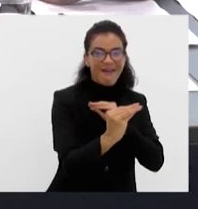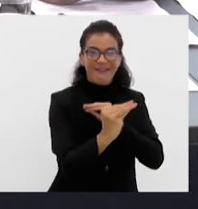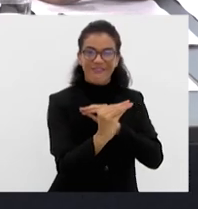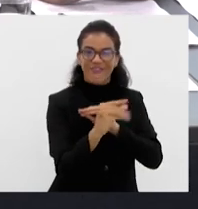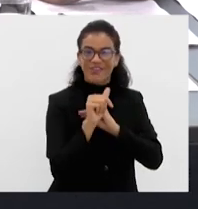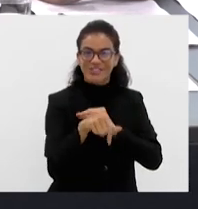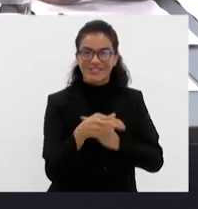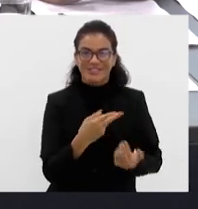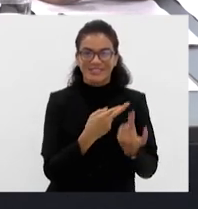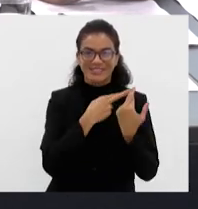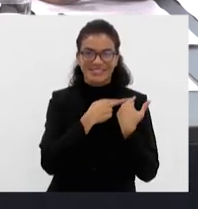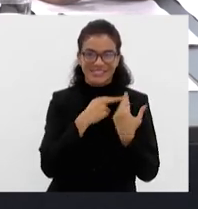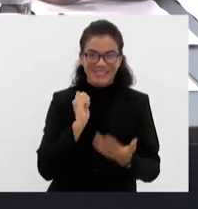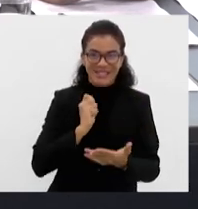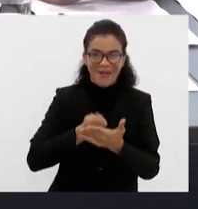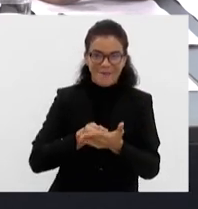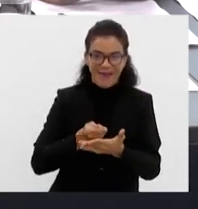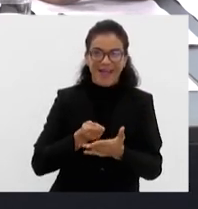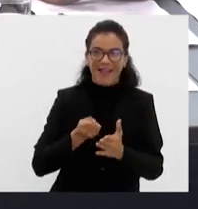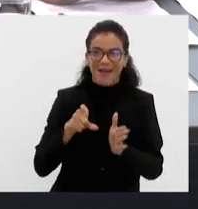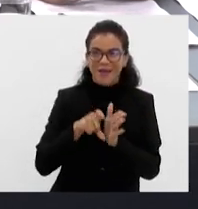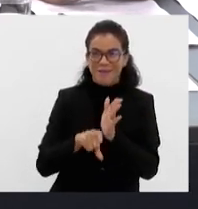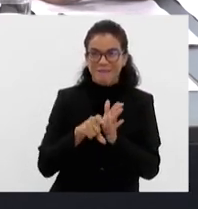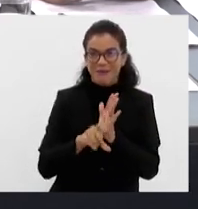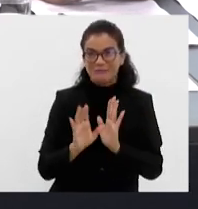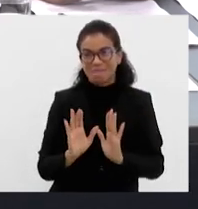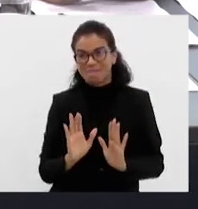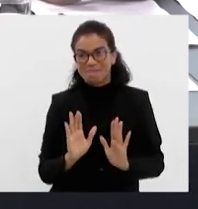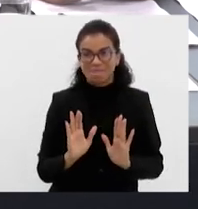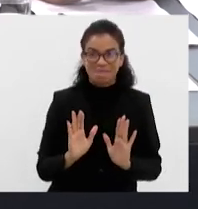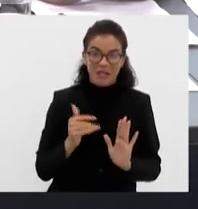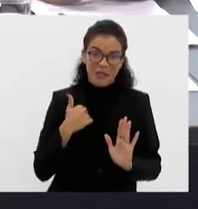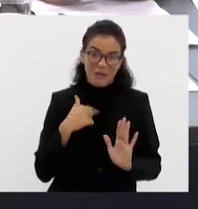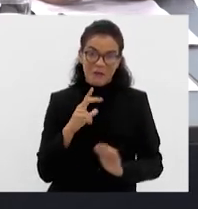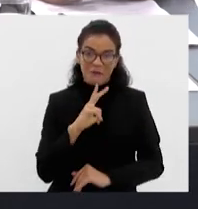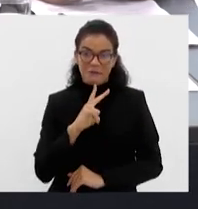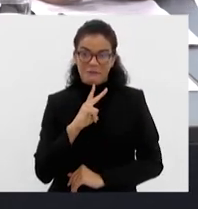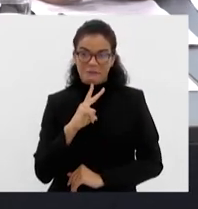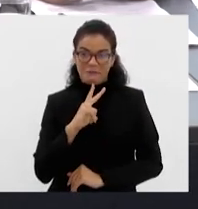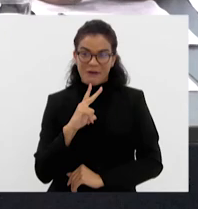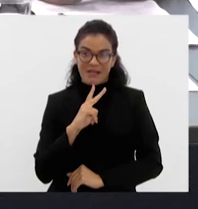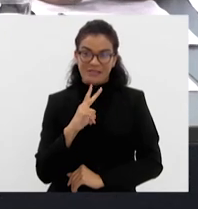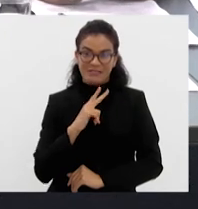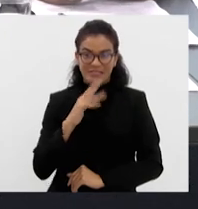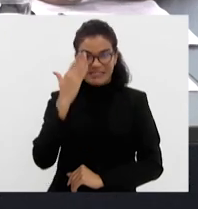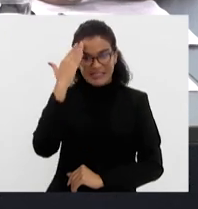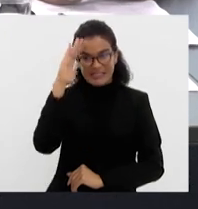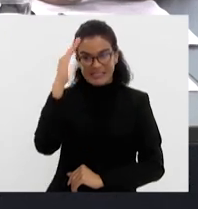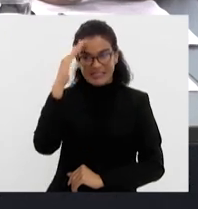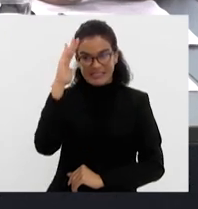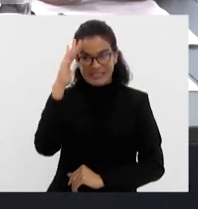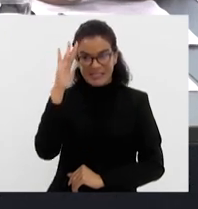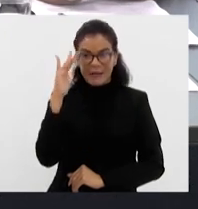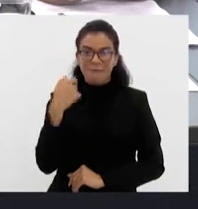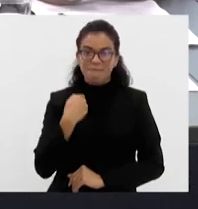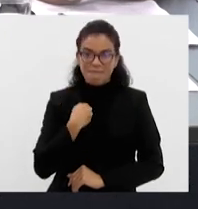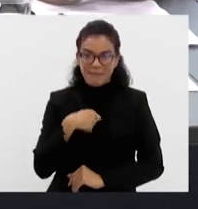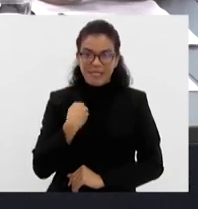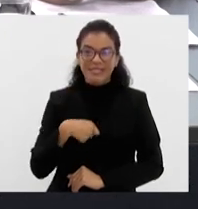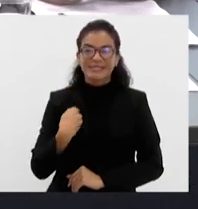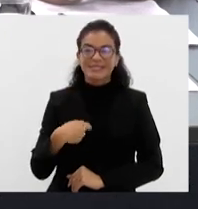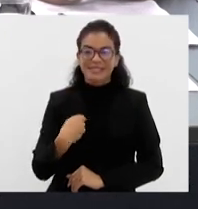disso. E aí eu, particularmente, entendo que a gente tem que definir